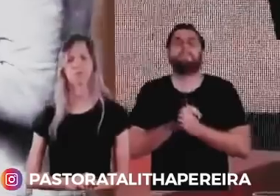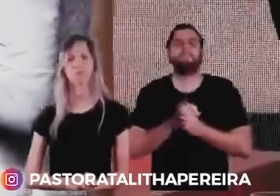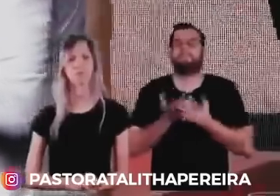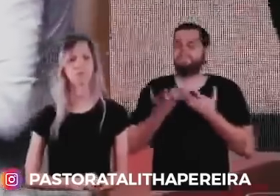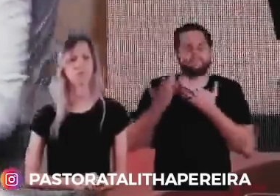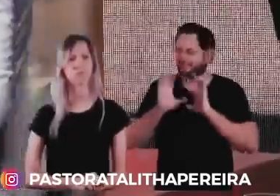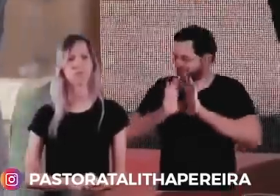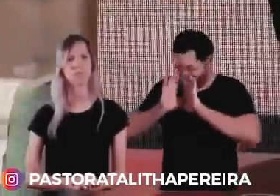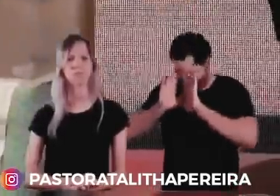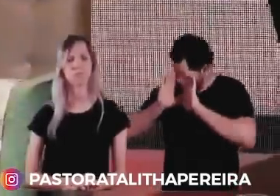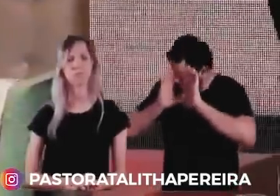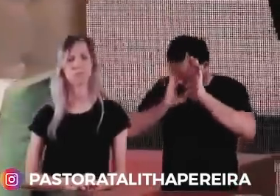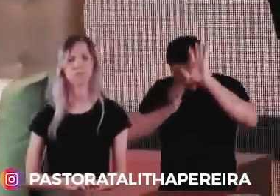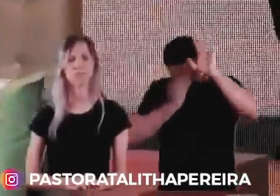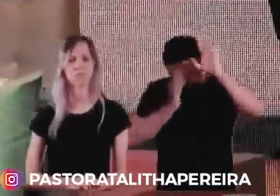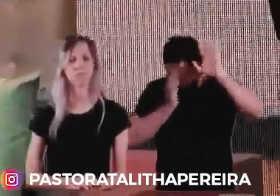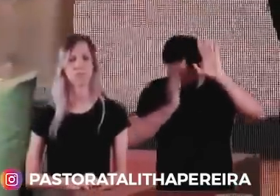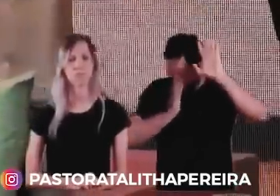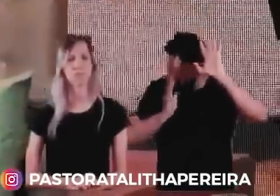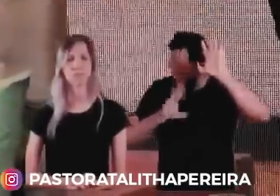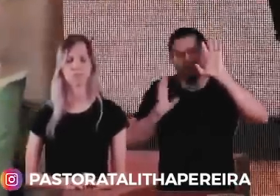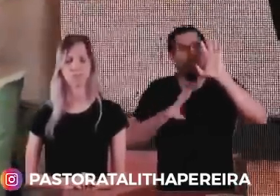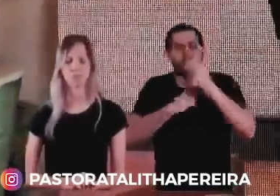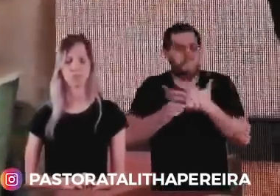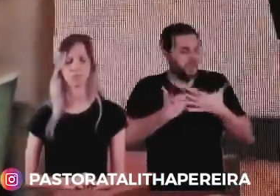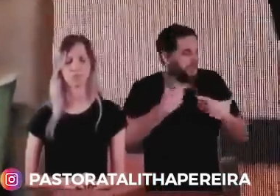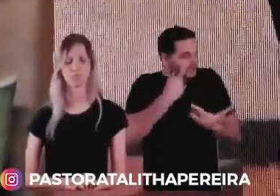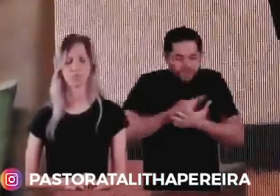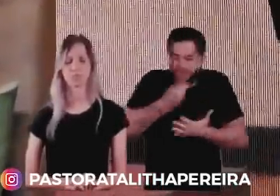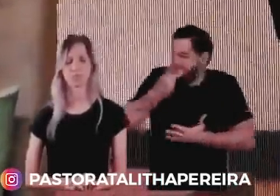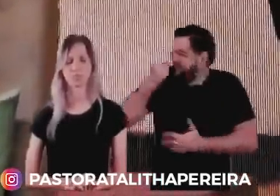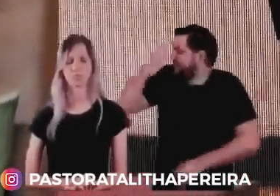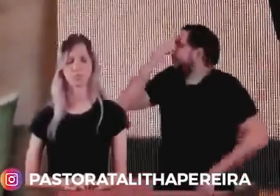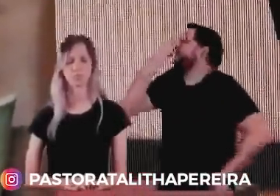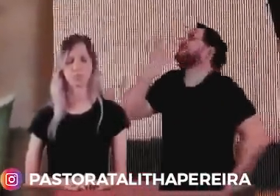Não, não. Isso não pode estar acontecendo.